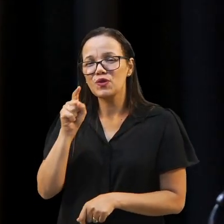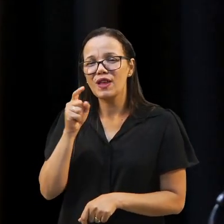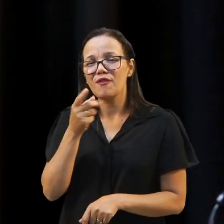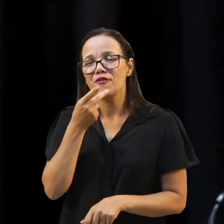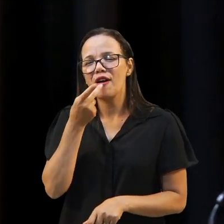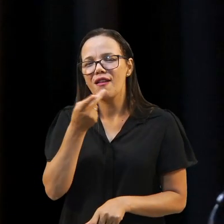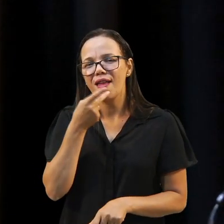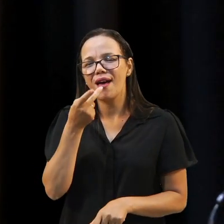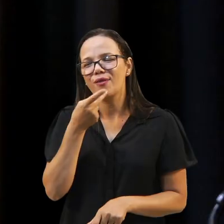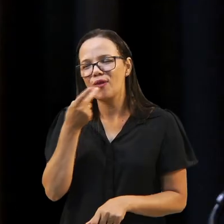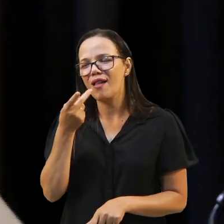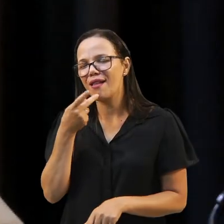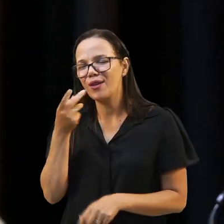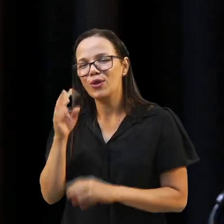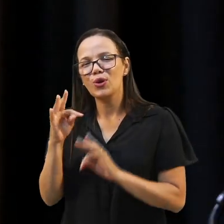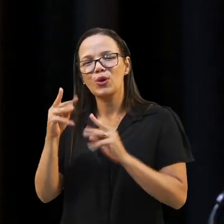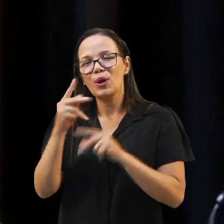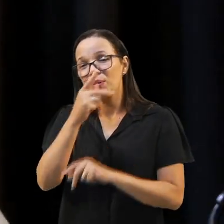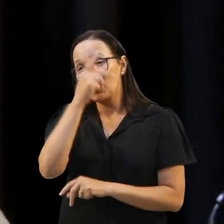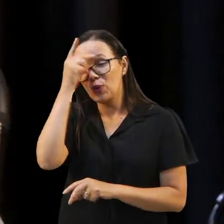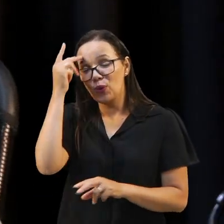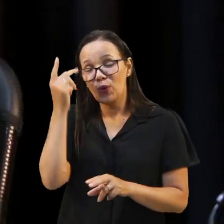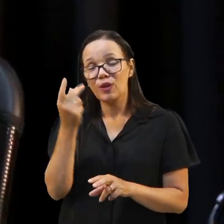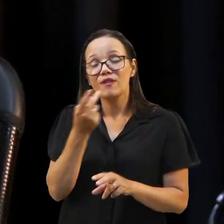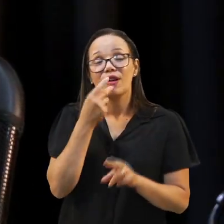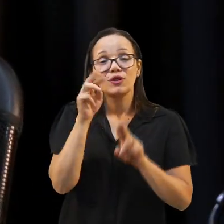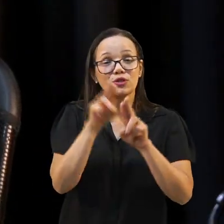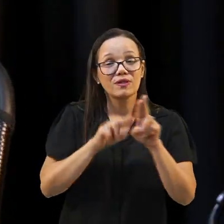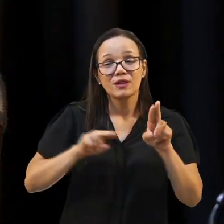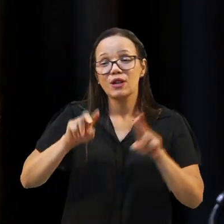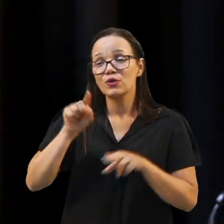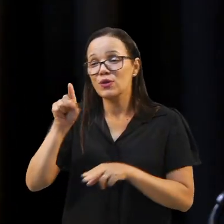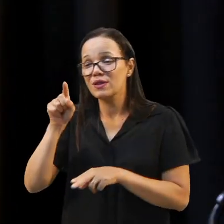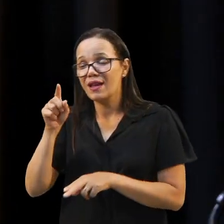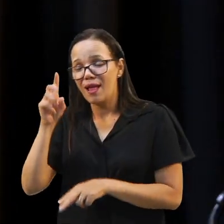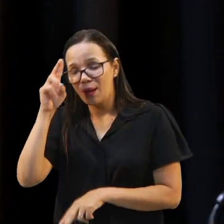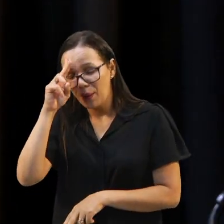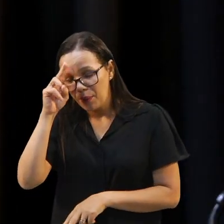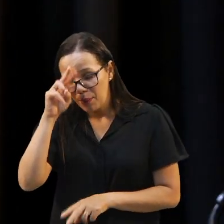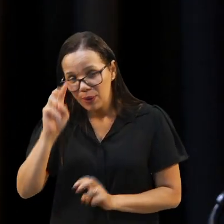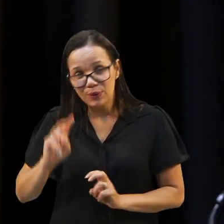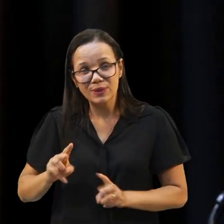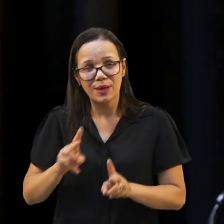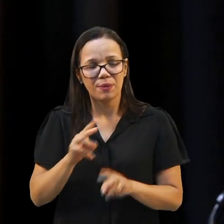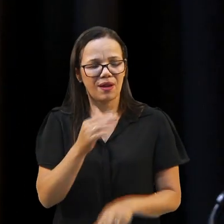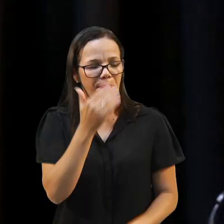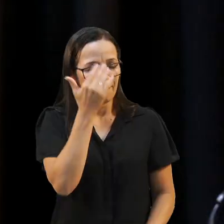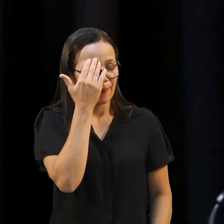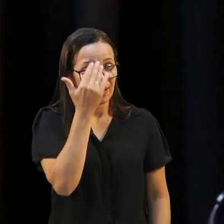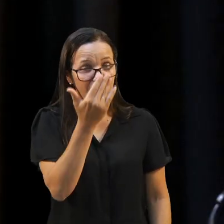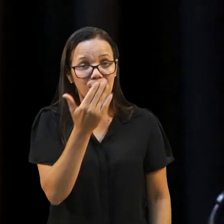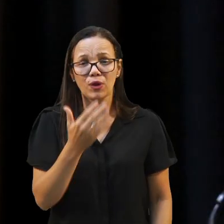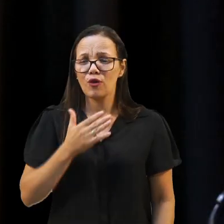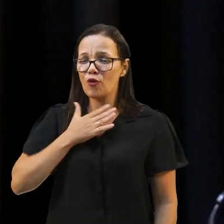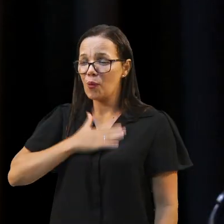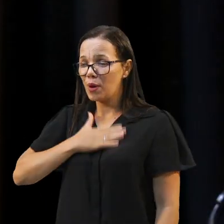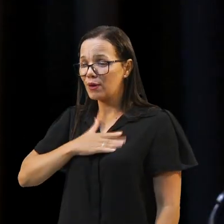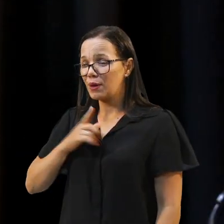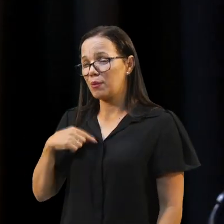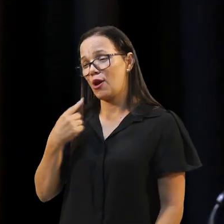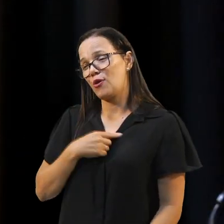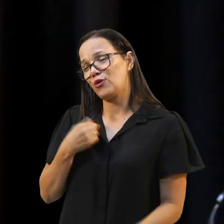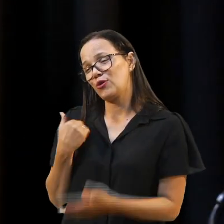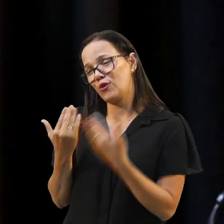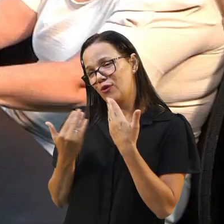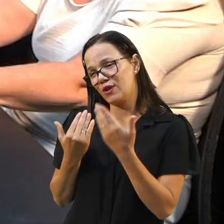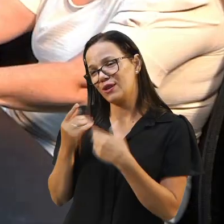citadas quando a gente fala em Universidade Federal de Uberlândia. Obrigado. E foi um grande prazer falar com o senhor. O